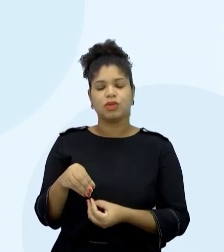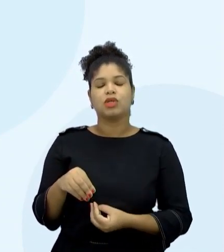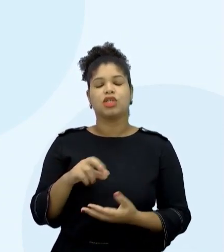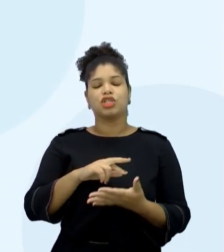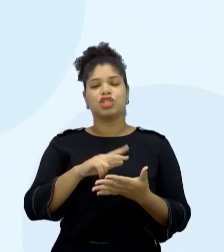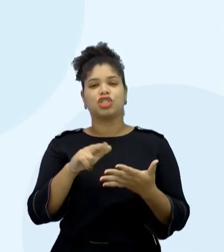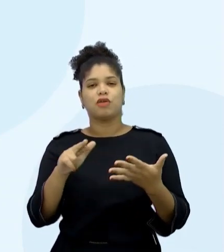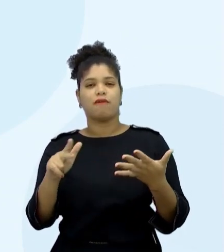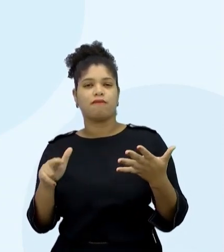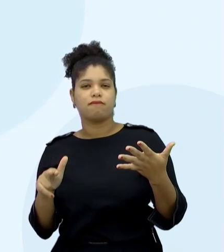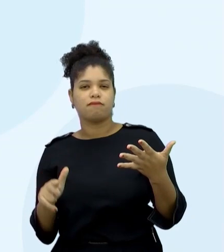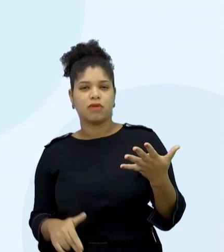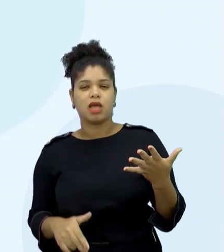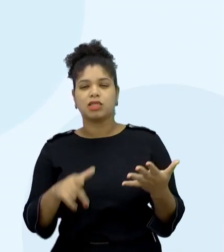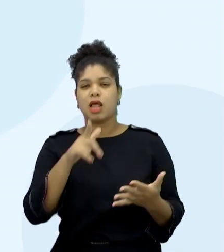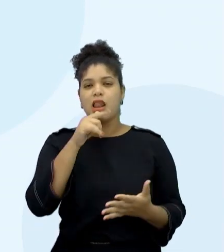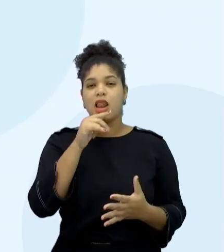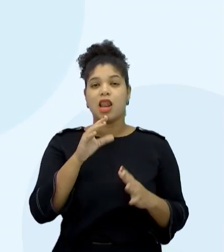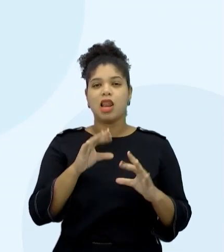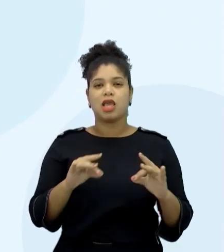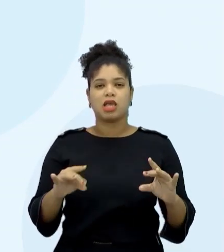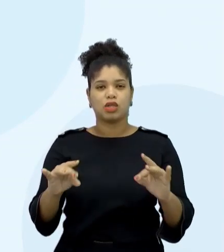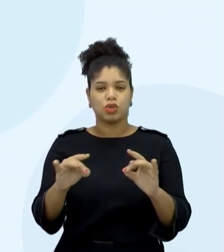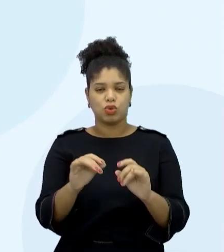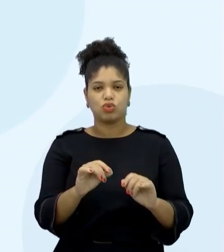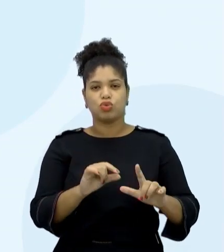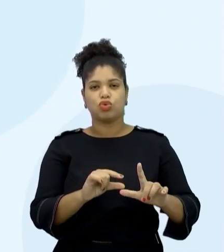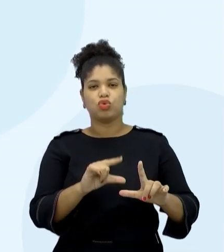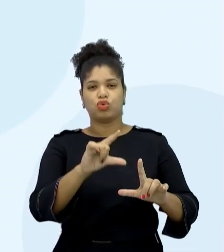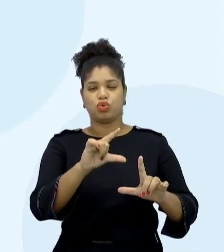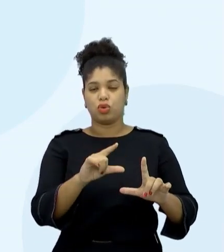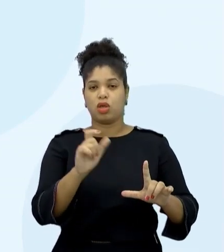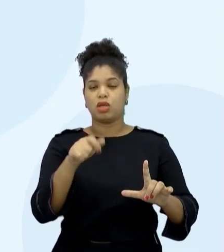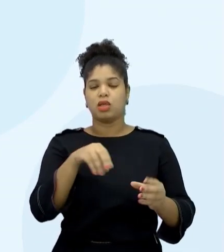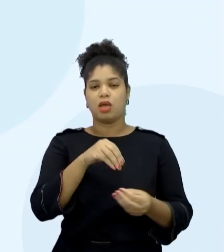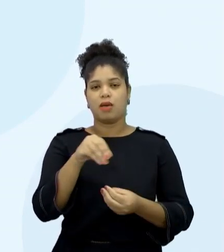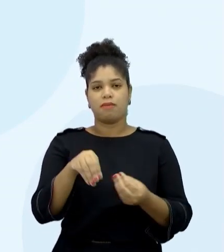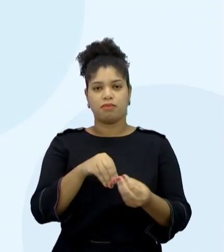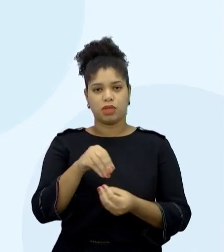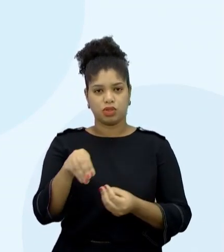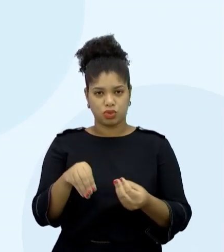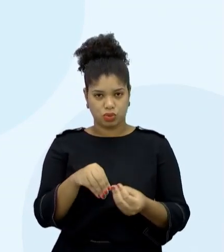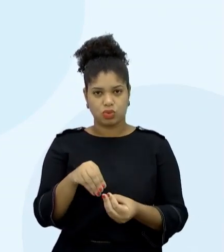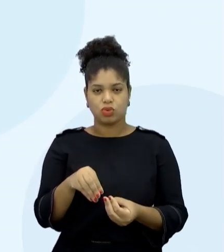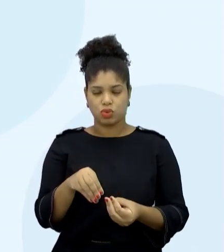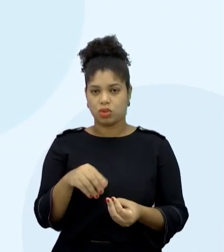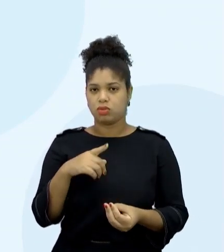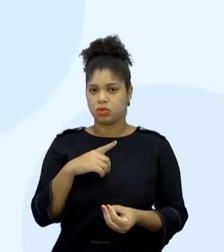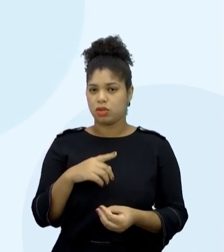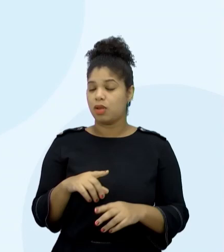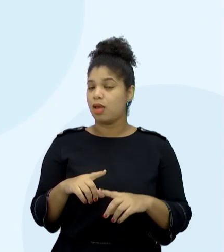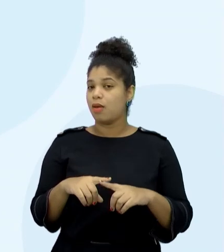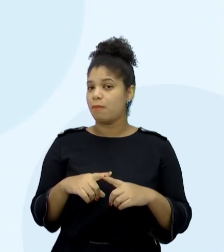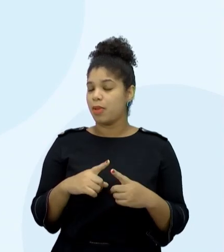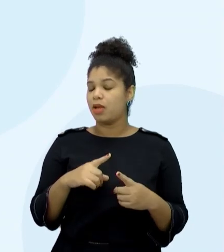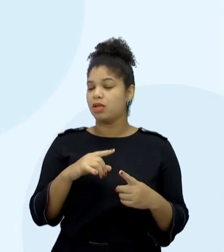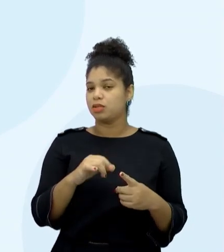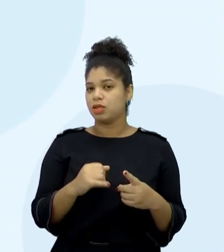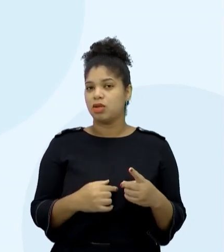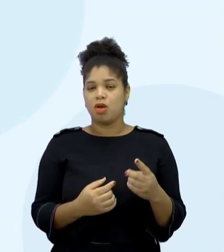e aí esses líquidos que possivelmente estão ali com uma mistura, o que tem menor ponto